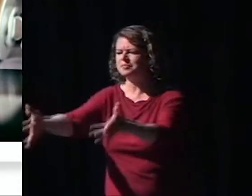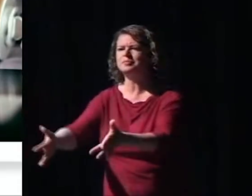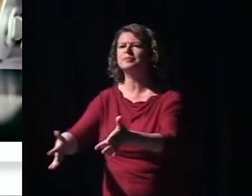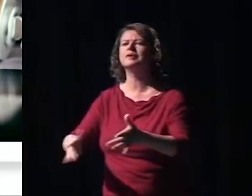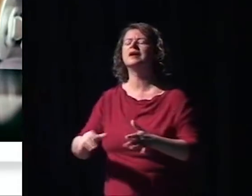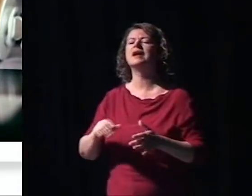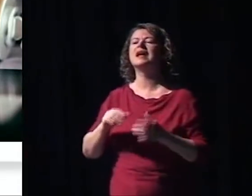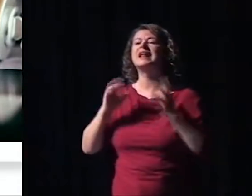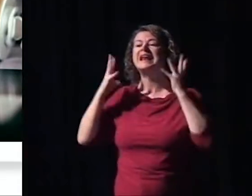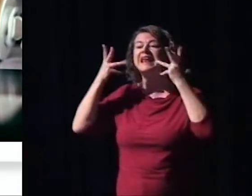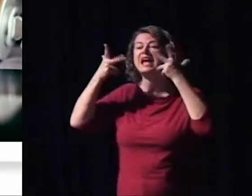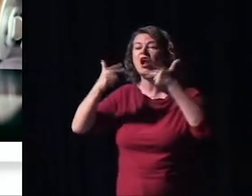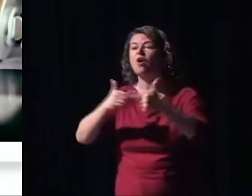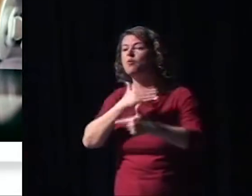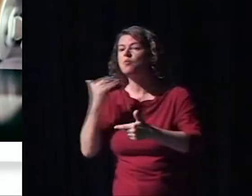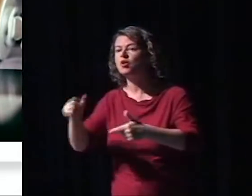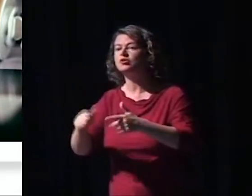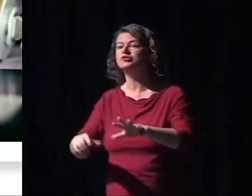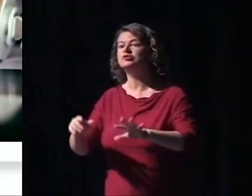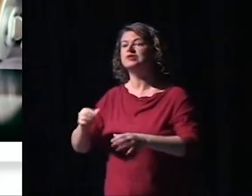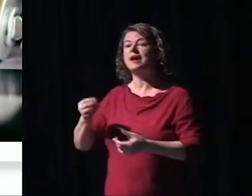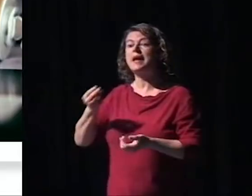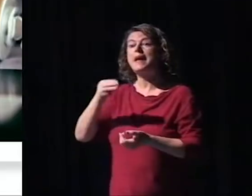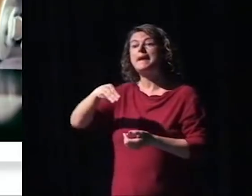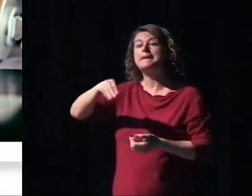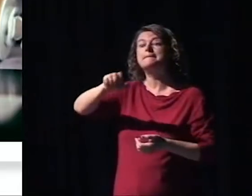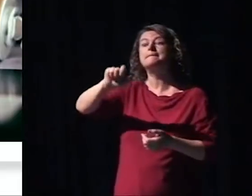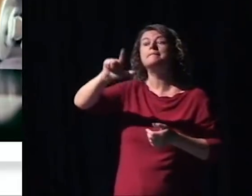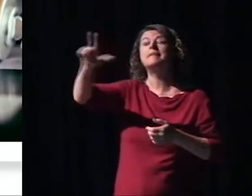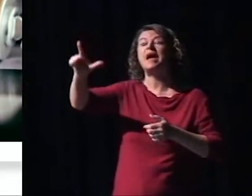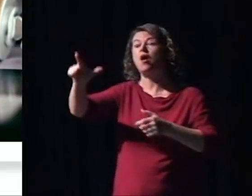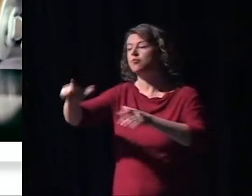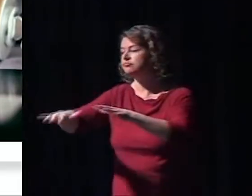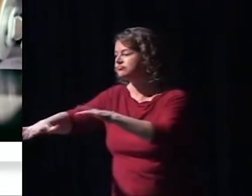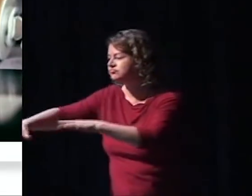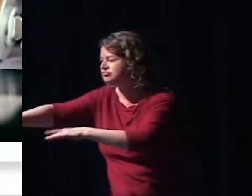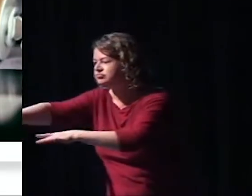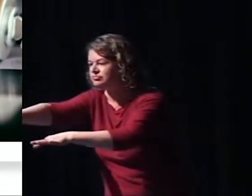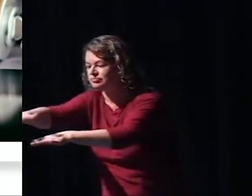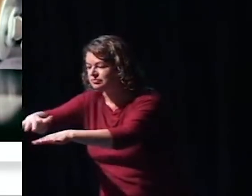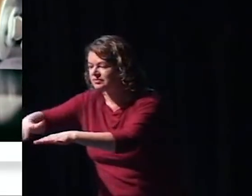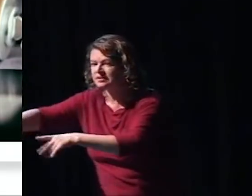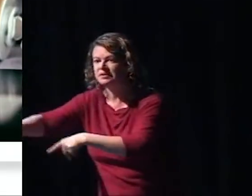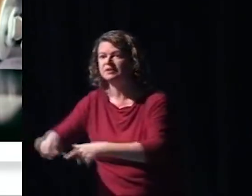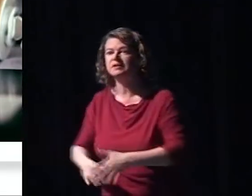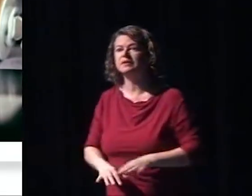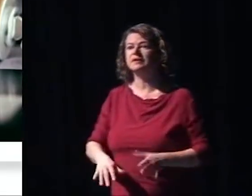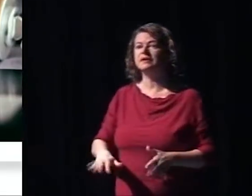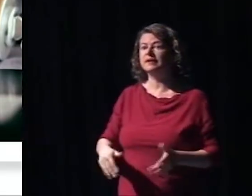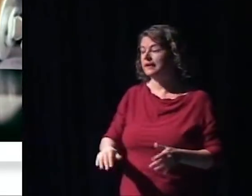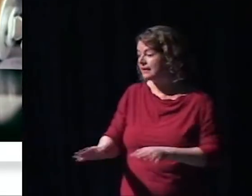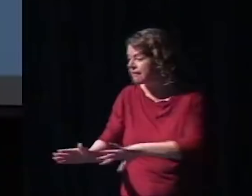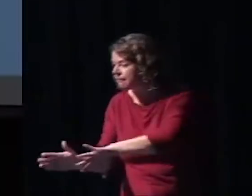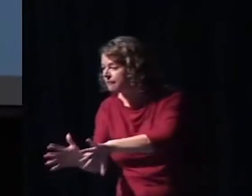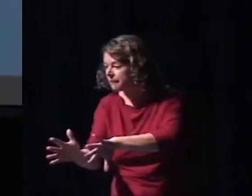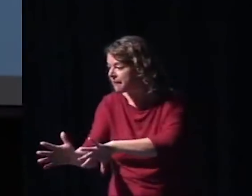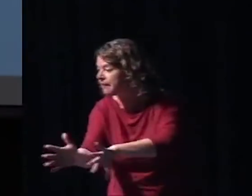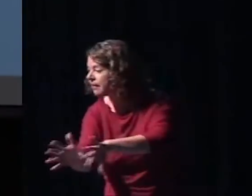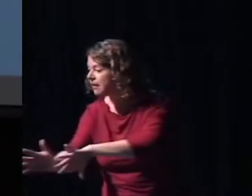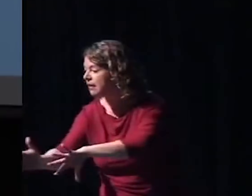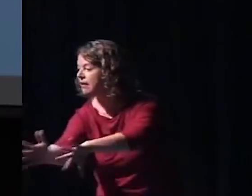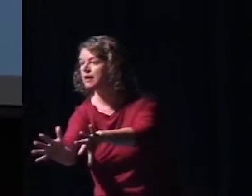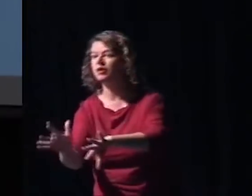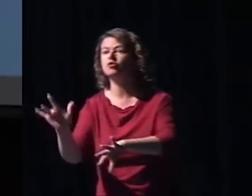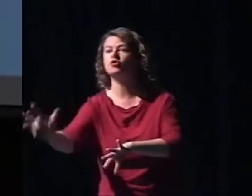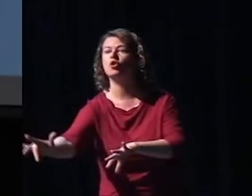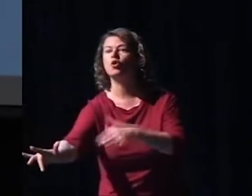mel. Tirou o mel com as mãos e foi comendo pelo caminho. Você lembra que ele não podia tocar em cadáver? Você lembra disso? Ele não podia beber